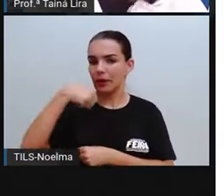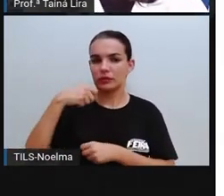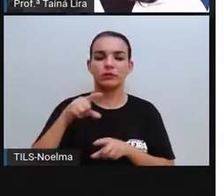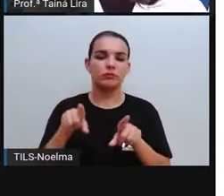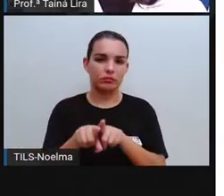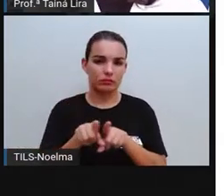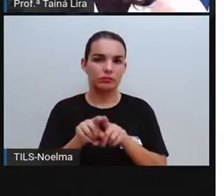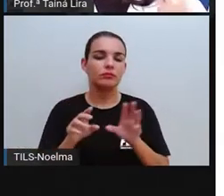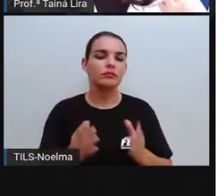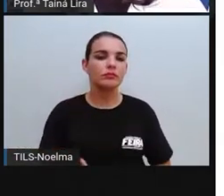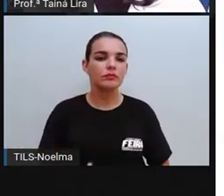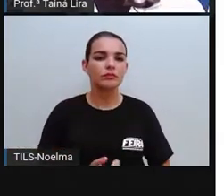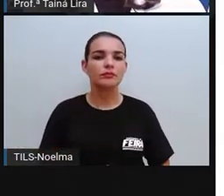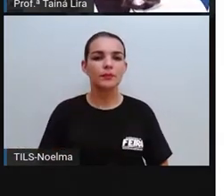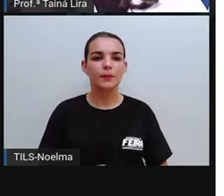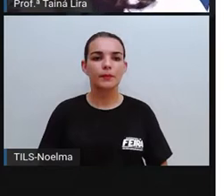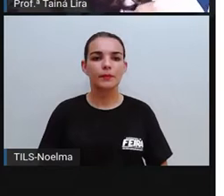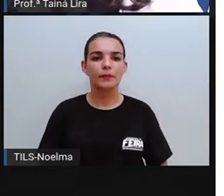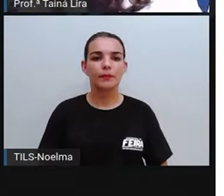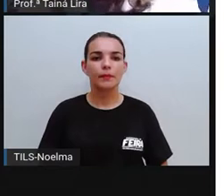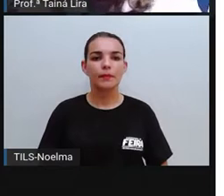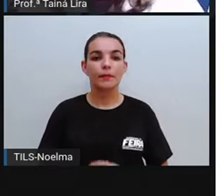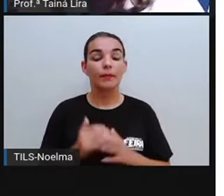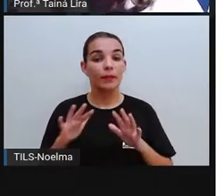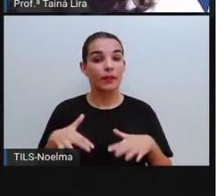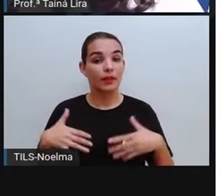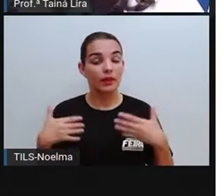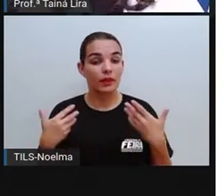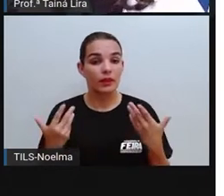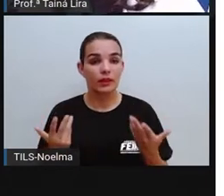as perguntas, tá bom? Então,